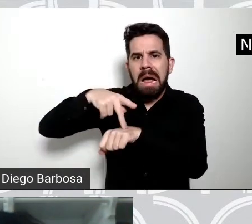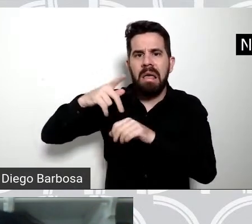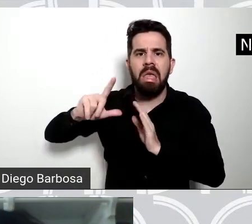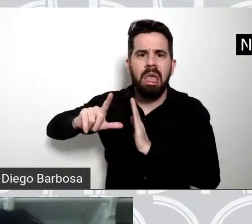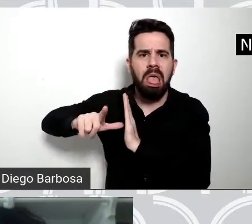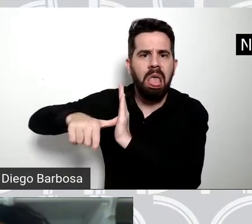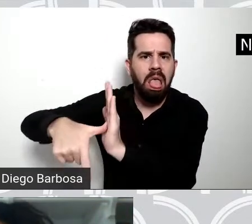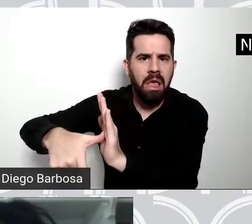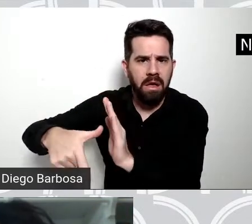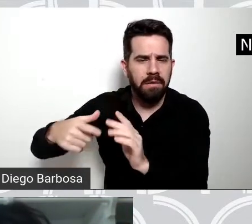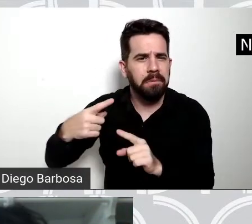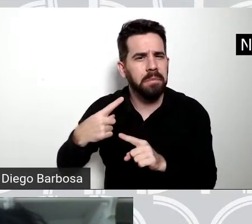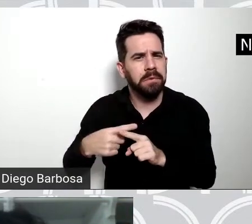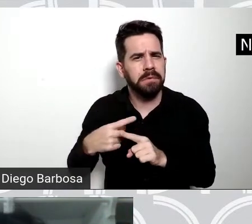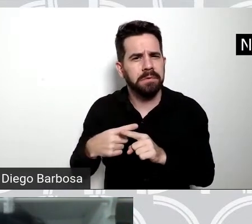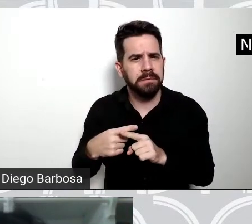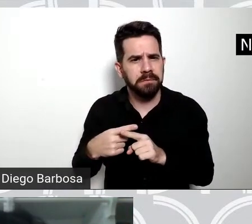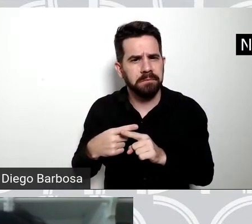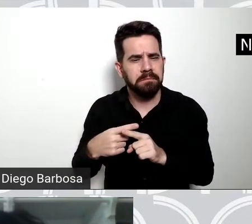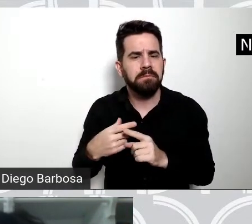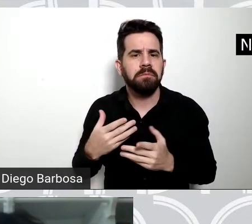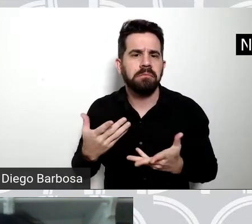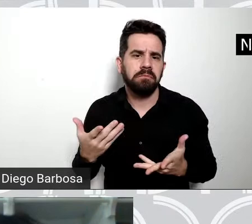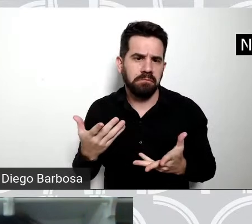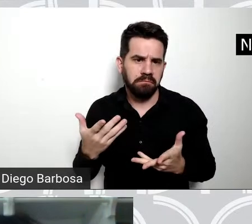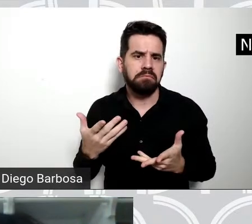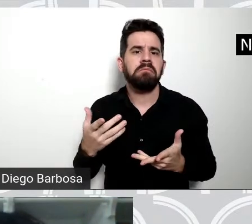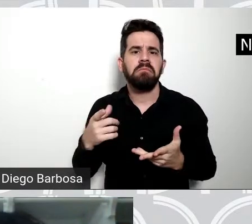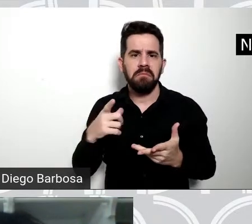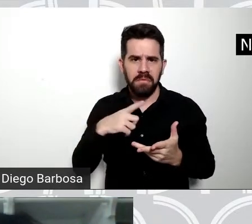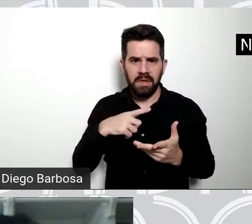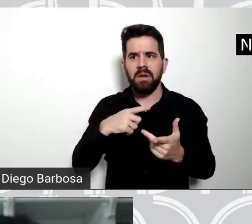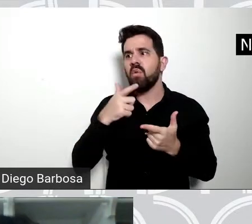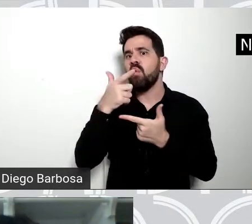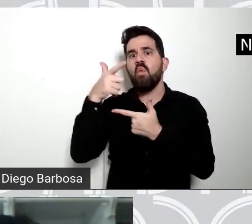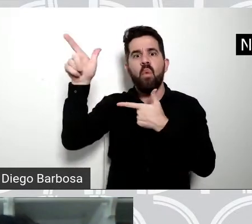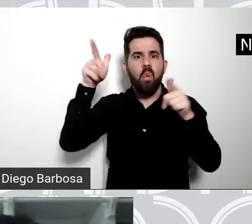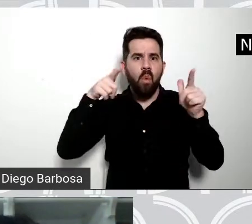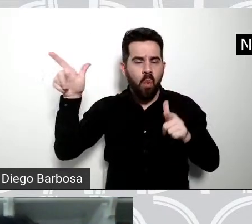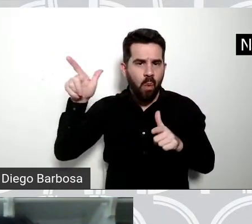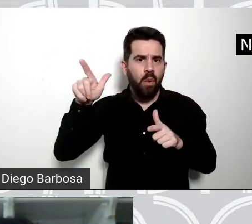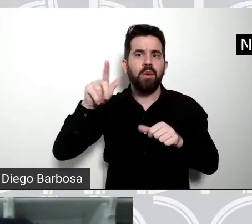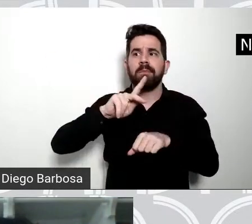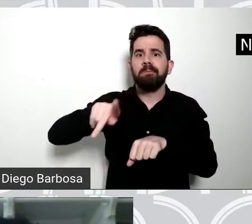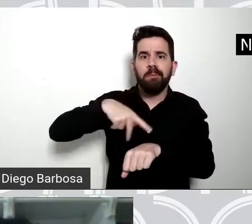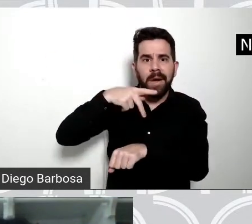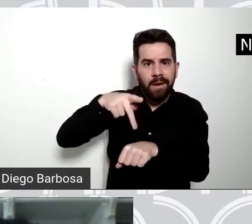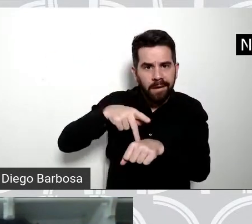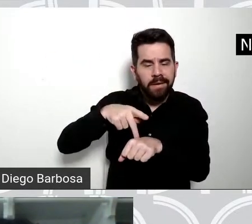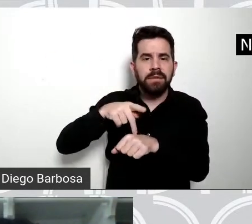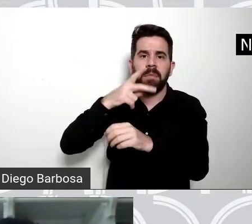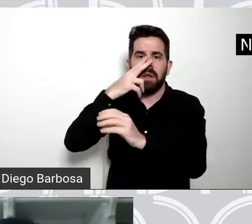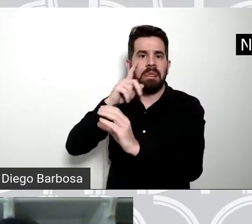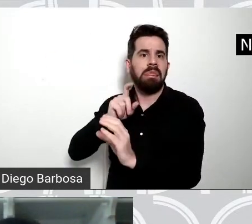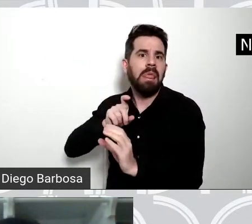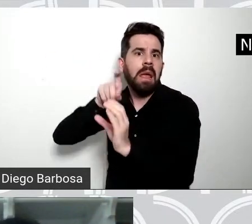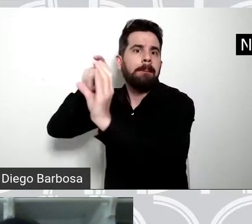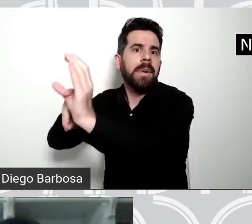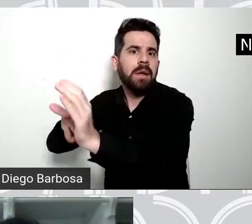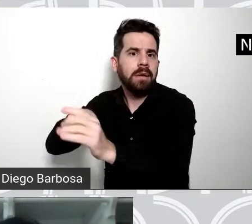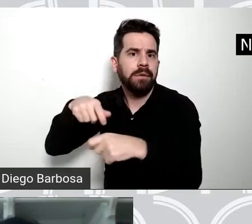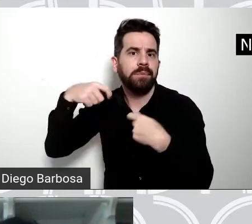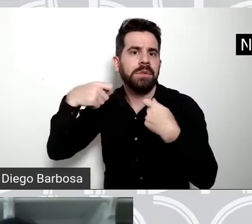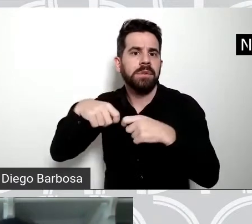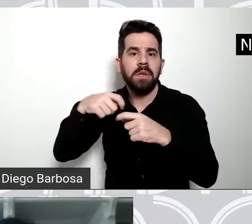país com relação aos países hegemônicos. E ele aponta três fases. Ele diz que se